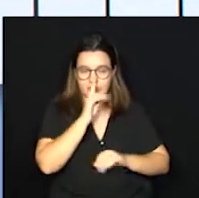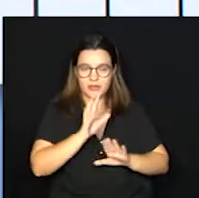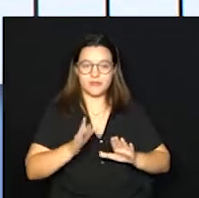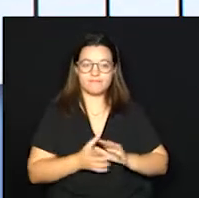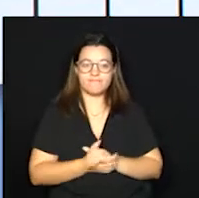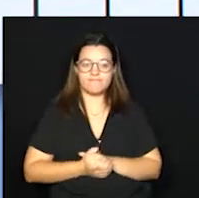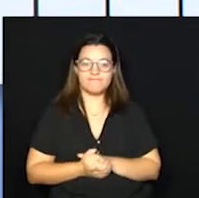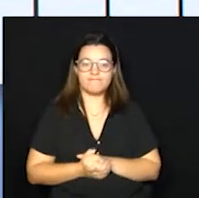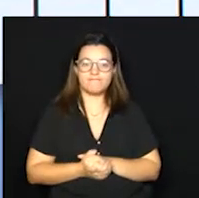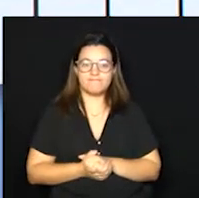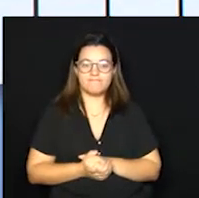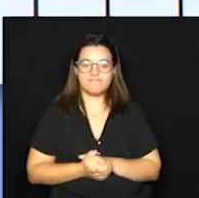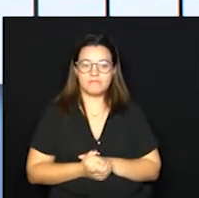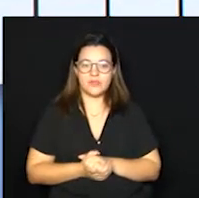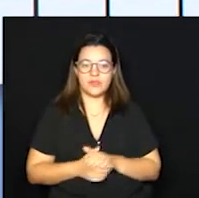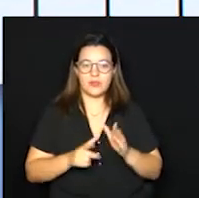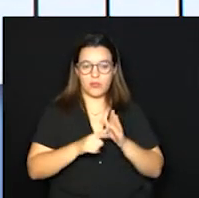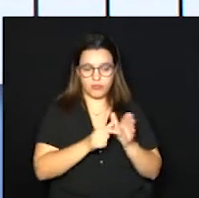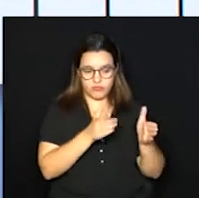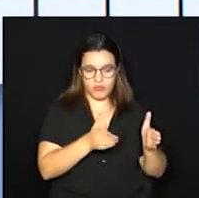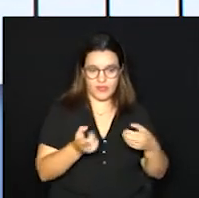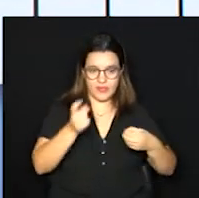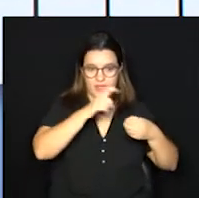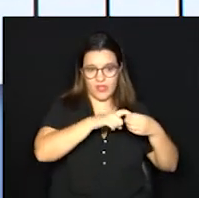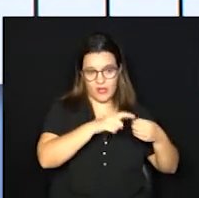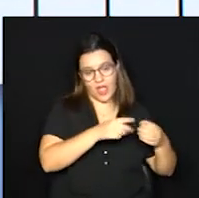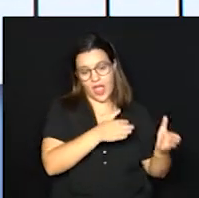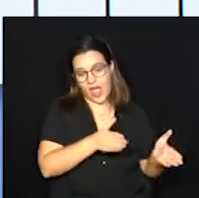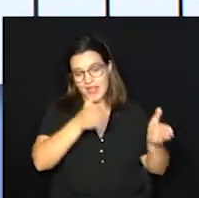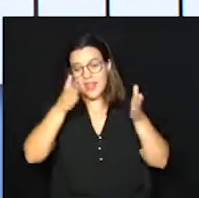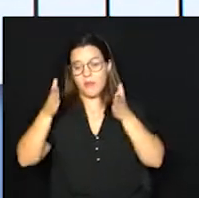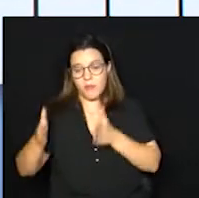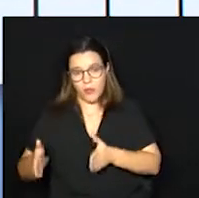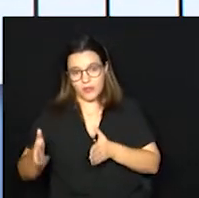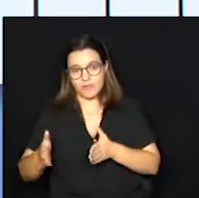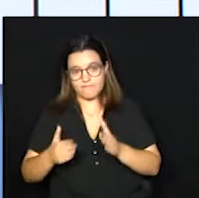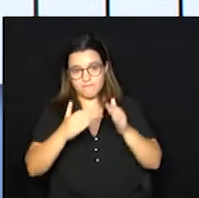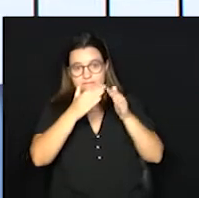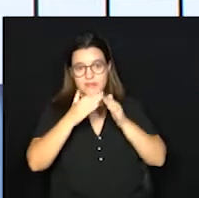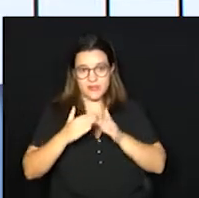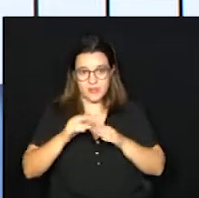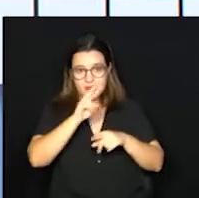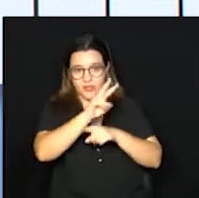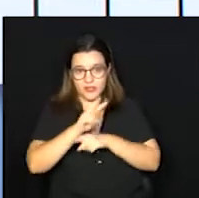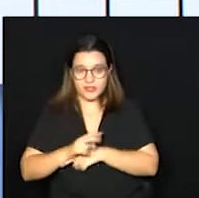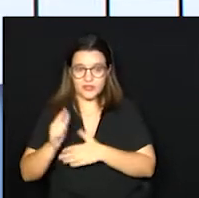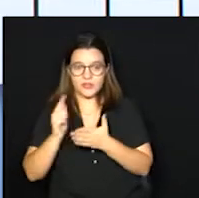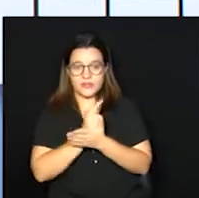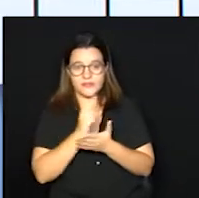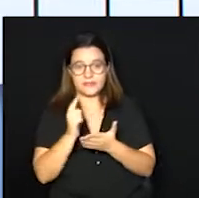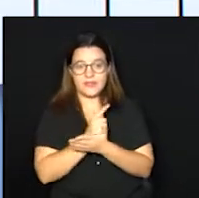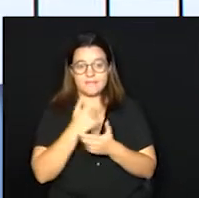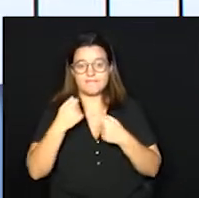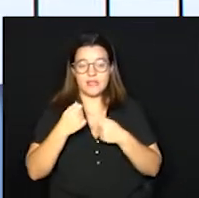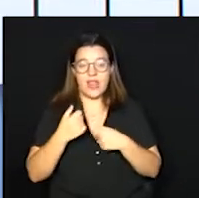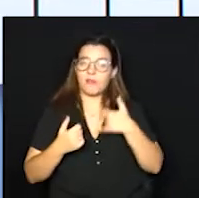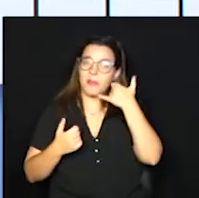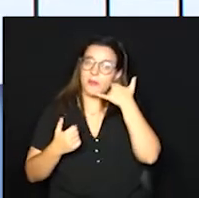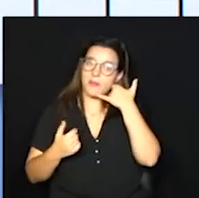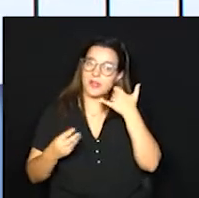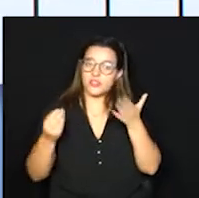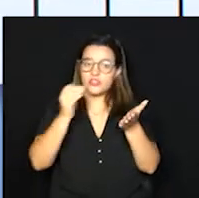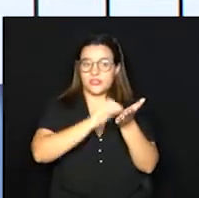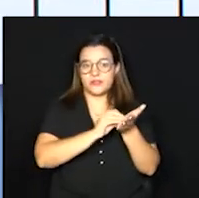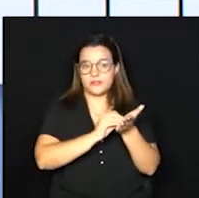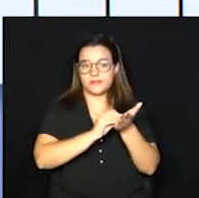a gente pode ter um outro período que é o de fazer um empréstimo. Só que para fazer o empréstimo é preciso agendar,